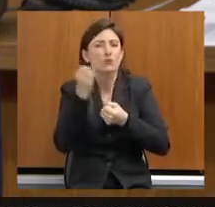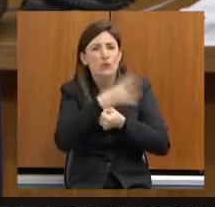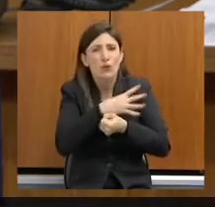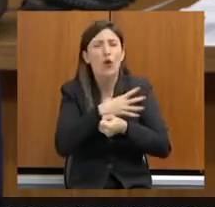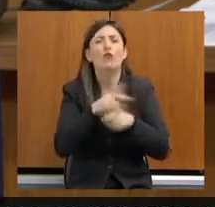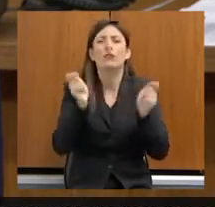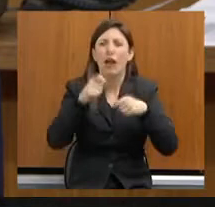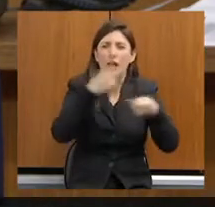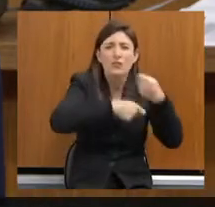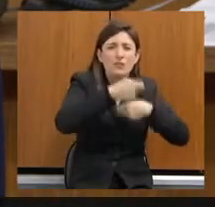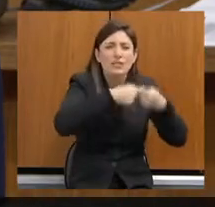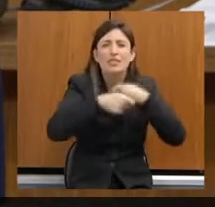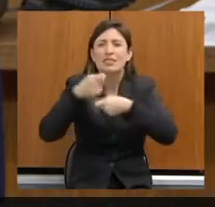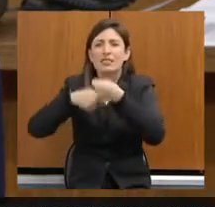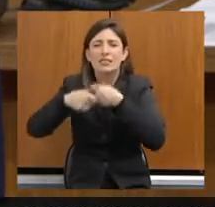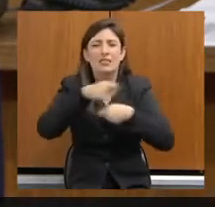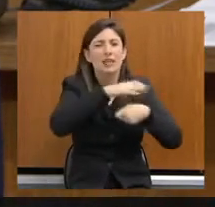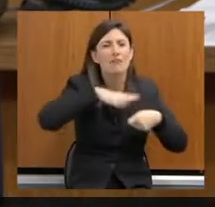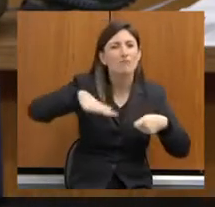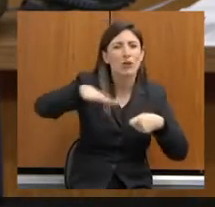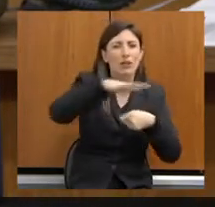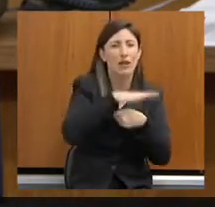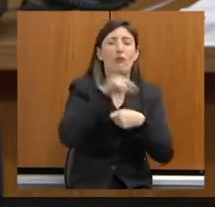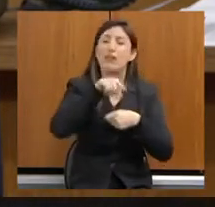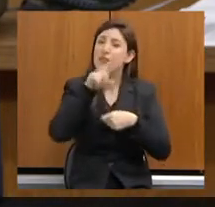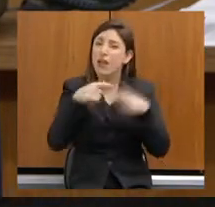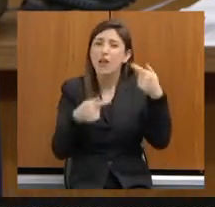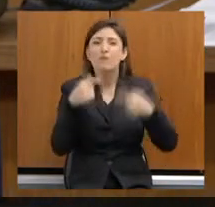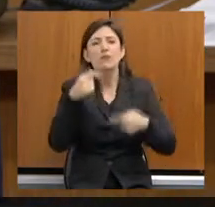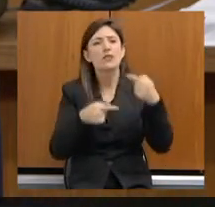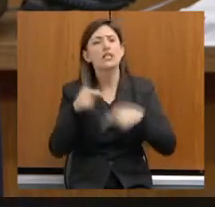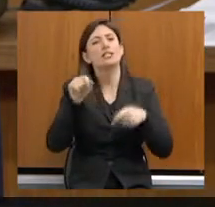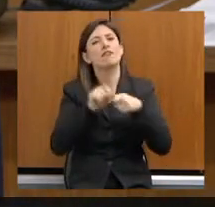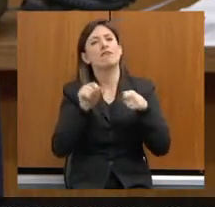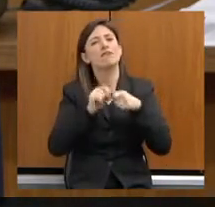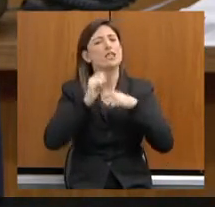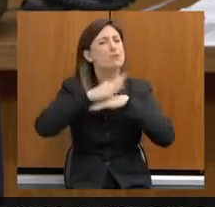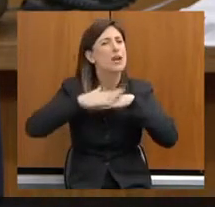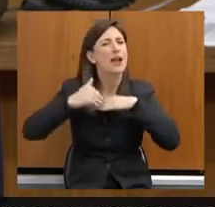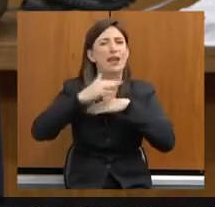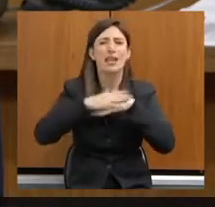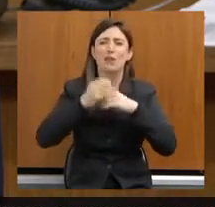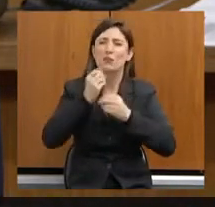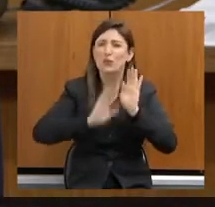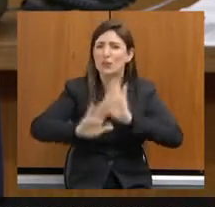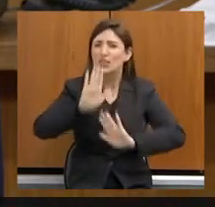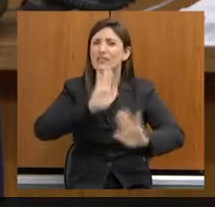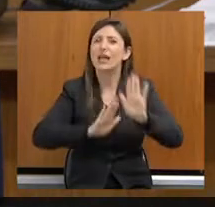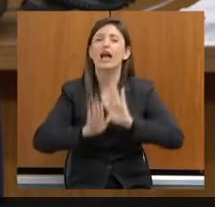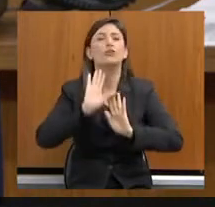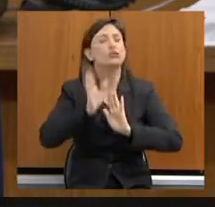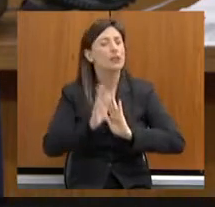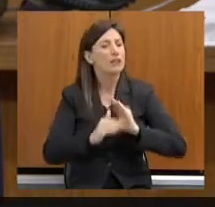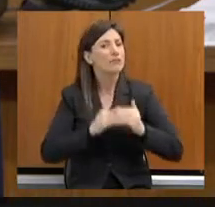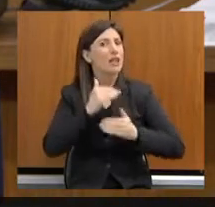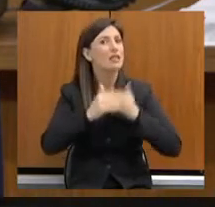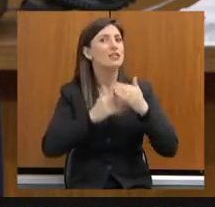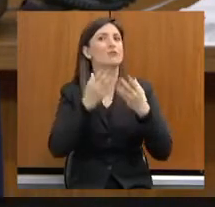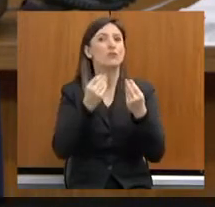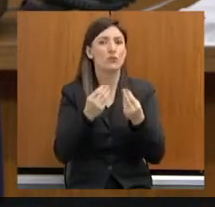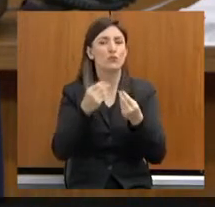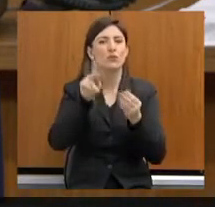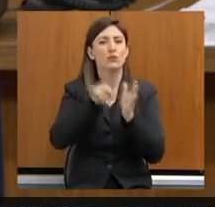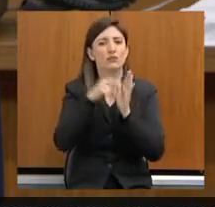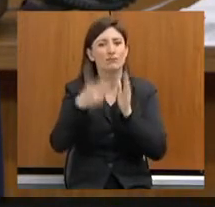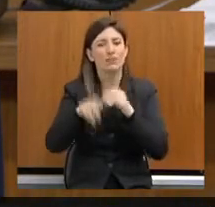tem uma política que tem sido feita com muito carinho com muito cuidado tem crescido muito é no nosso